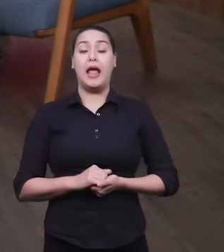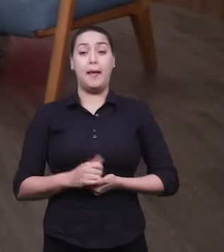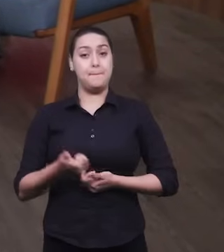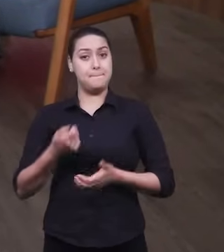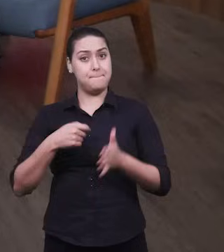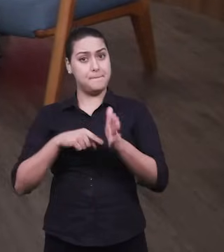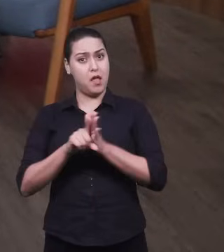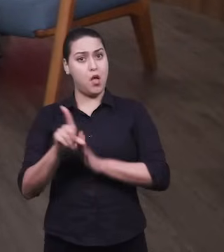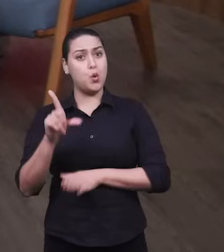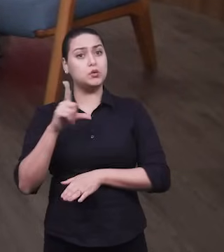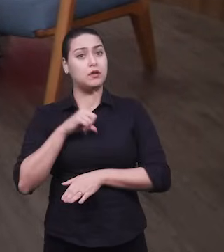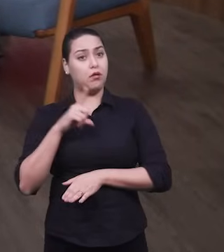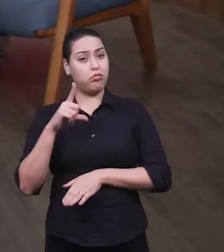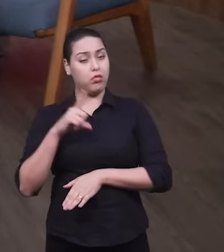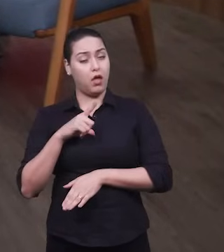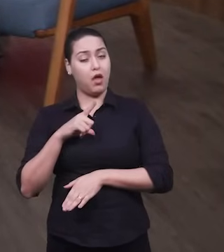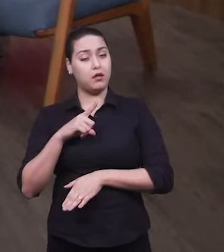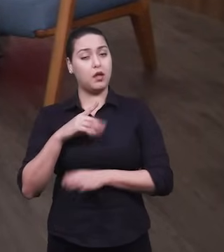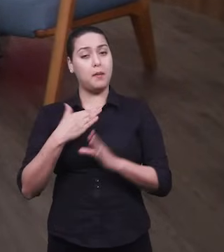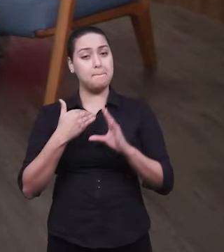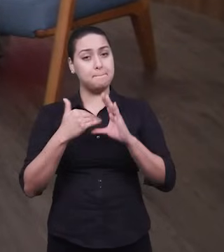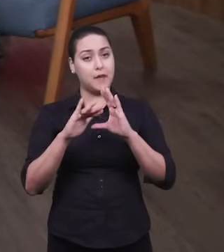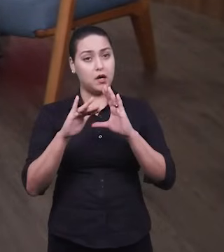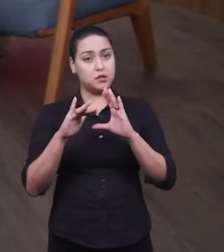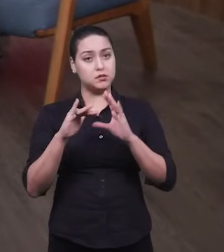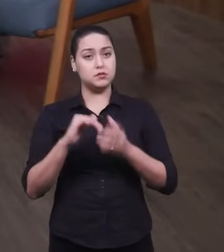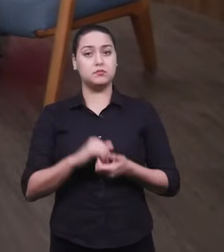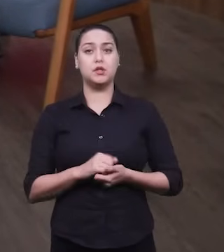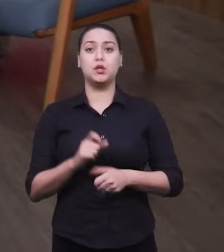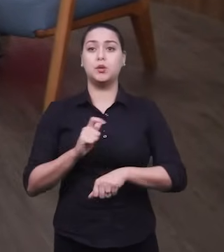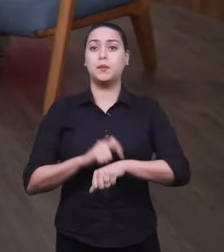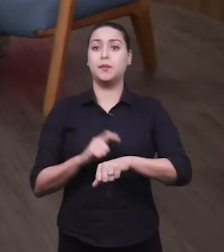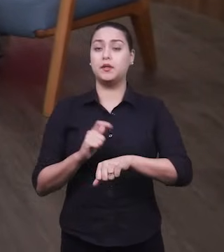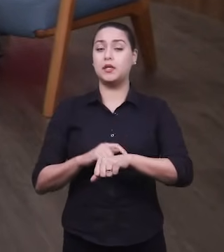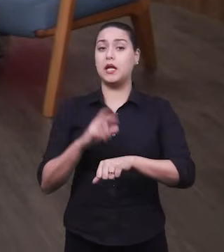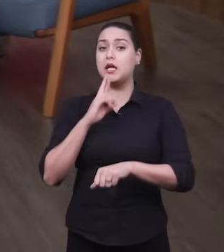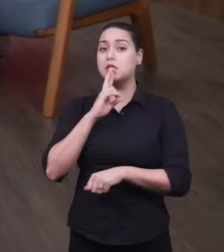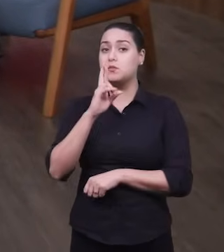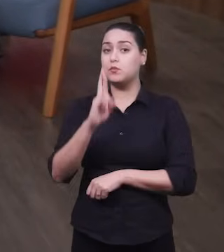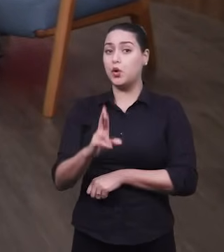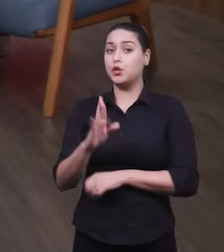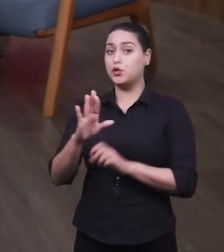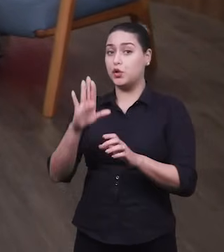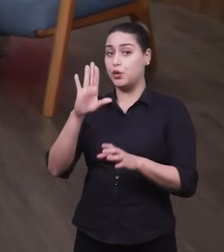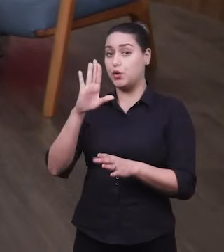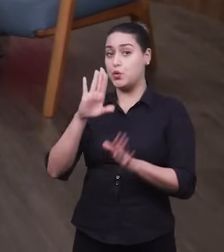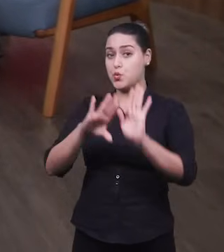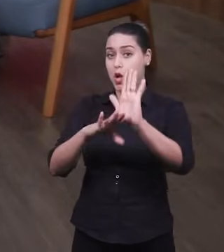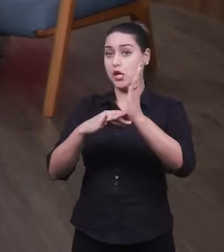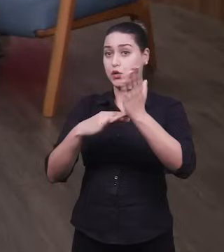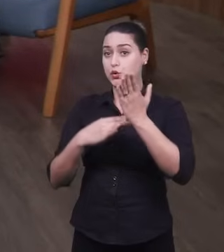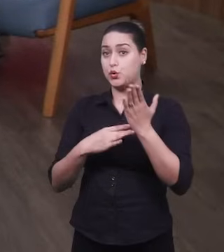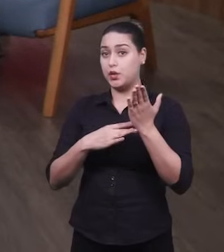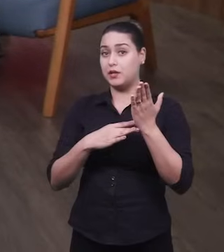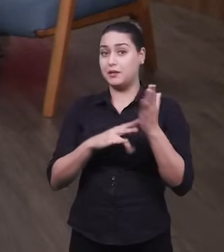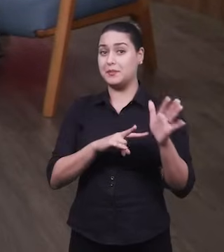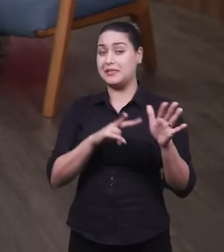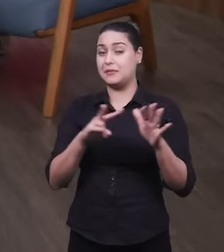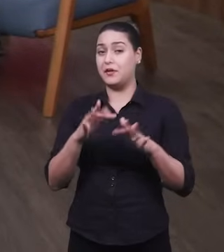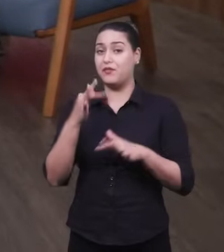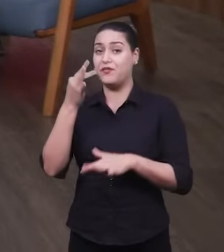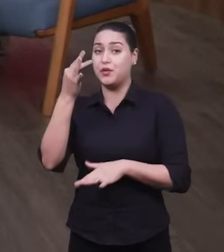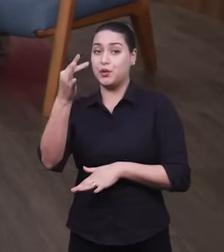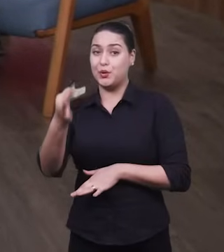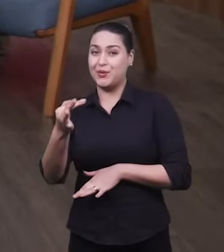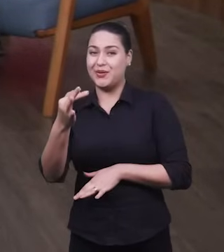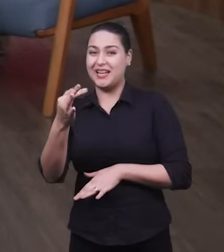proposta ali. E você responde a questão e nos envia. Ao responder essa questão, você nos ajuda a fazer a próxima edição e